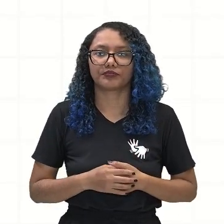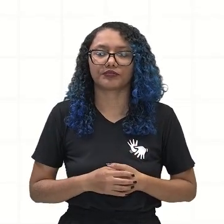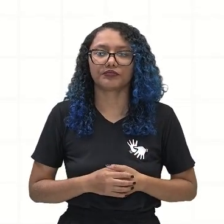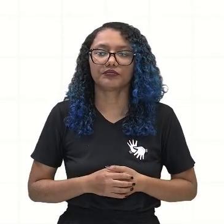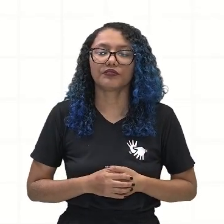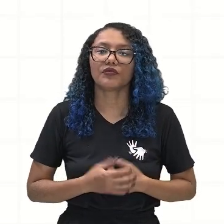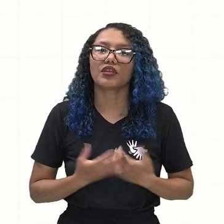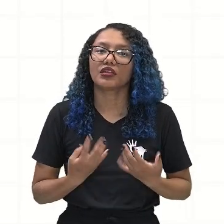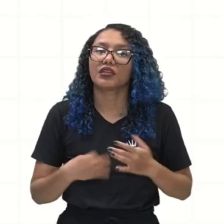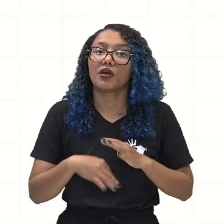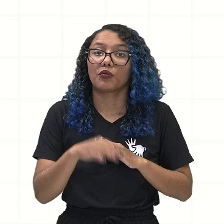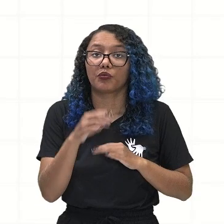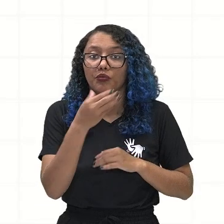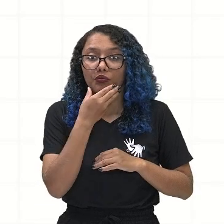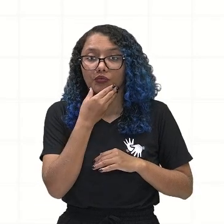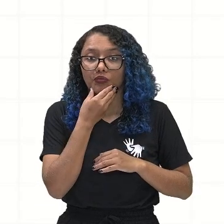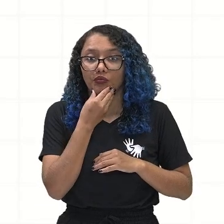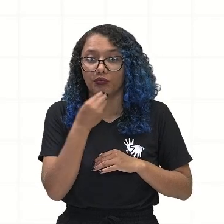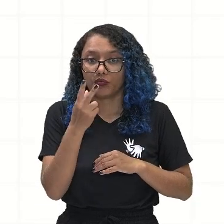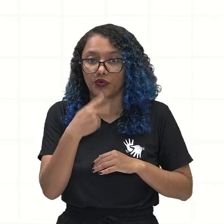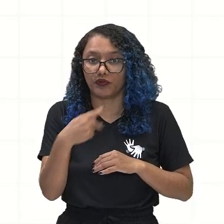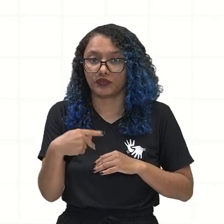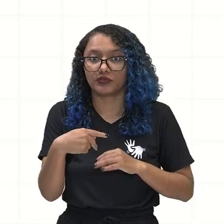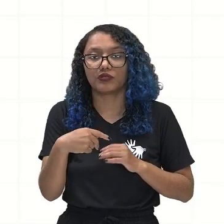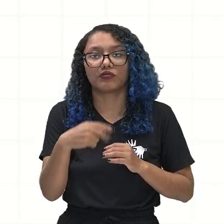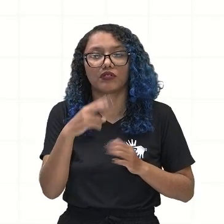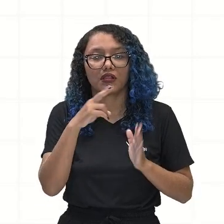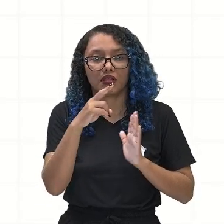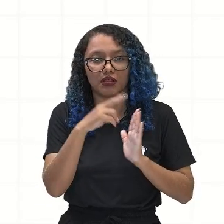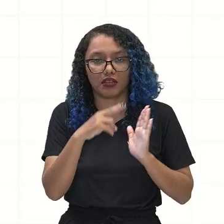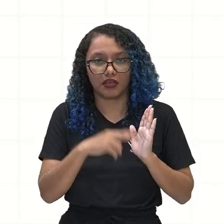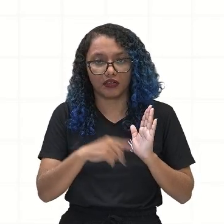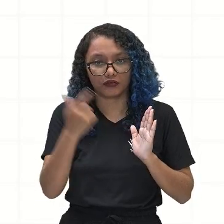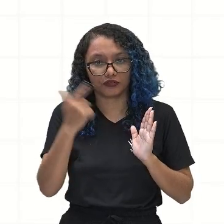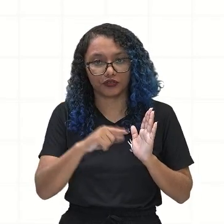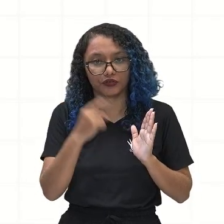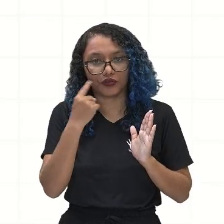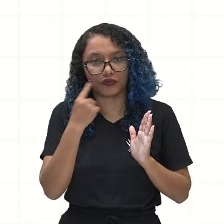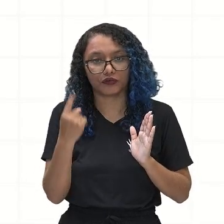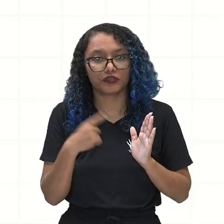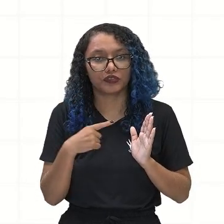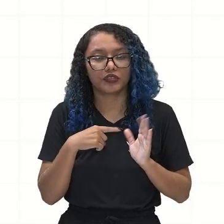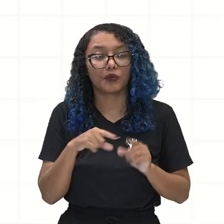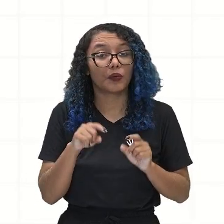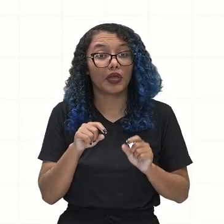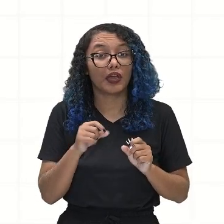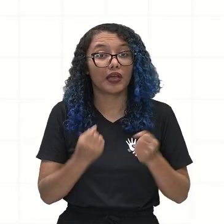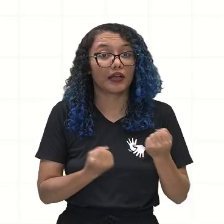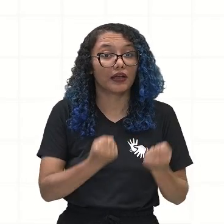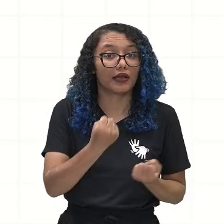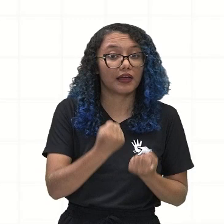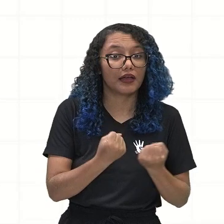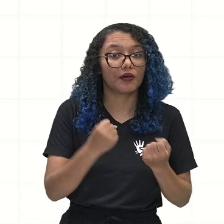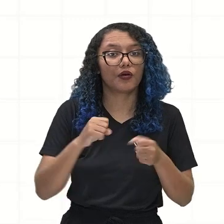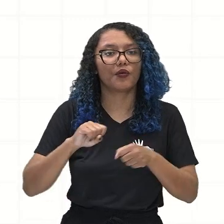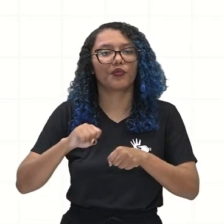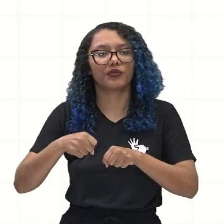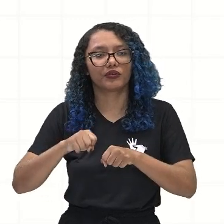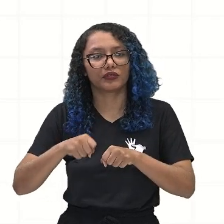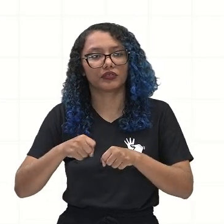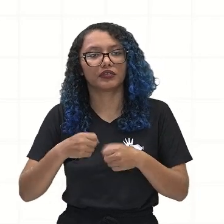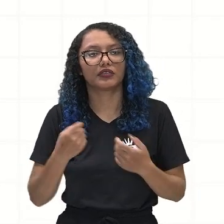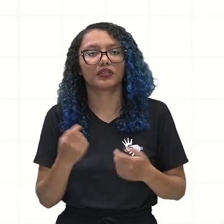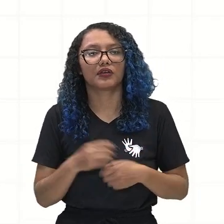havia carros, beleza, e motocicletas. Então, lá vem, ó. Eu vou chamar X